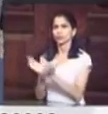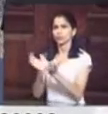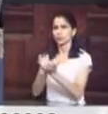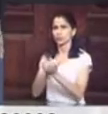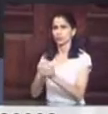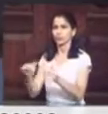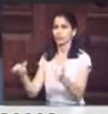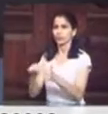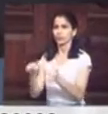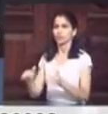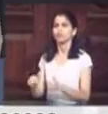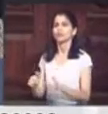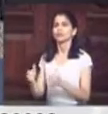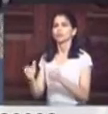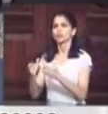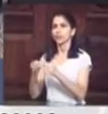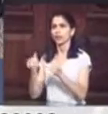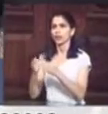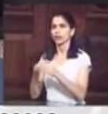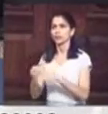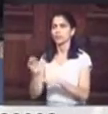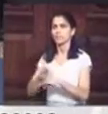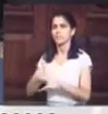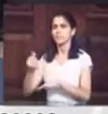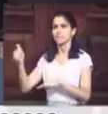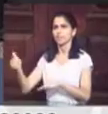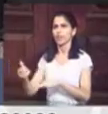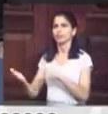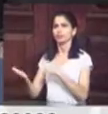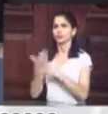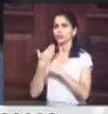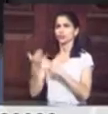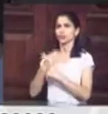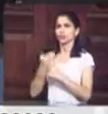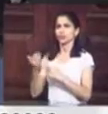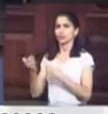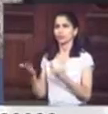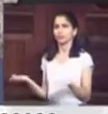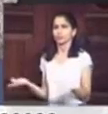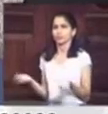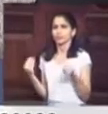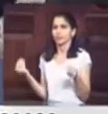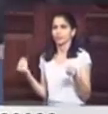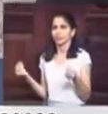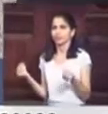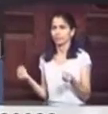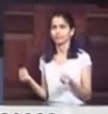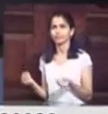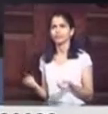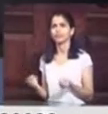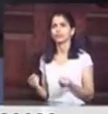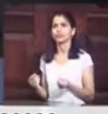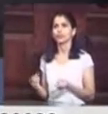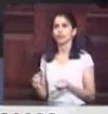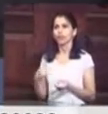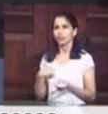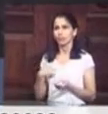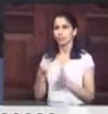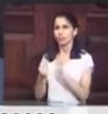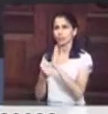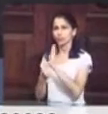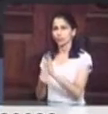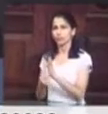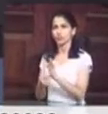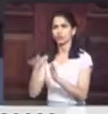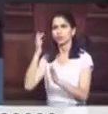mais. Quer que as suas comissões sejam sempre beneficiadas. Então, eu apresentei porque acho. Não